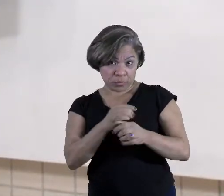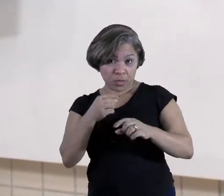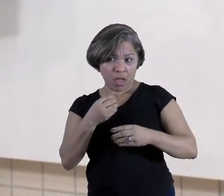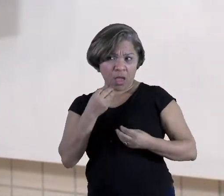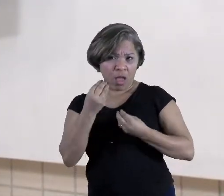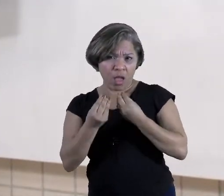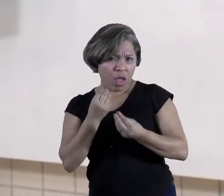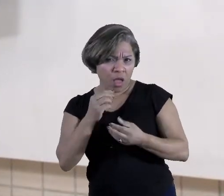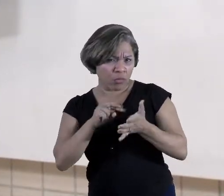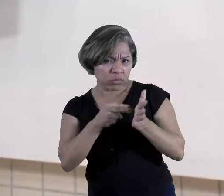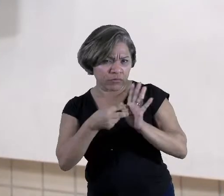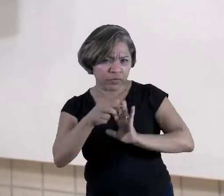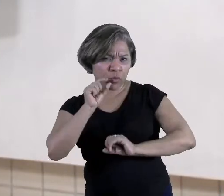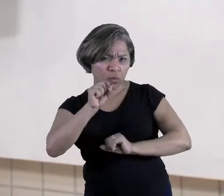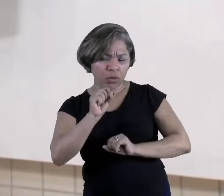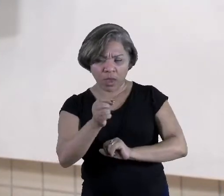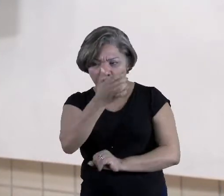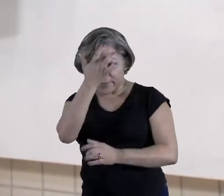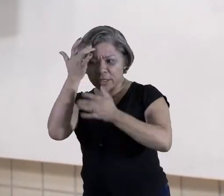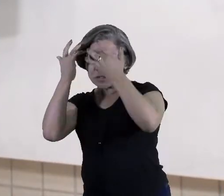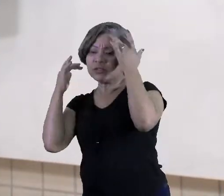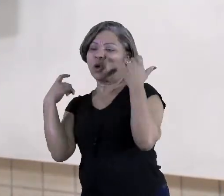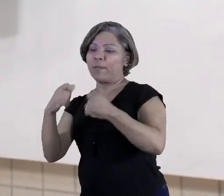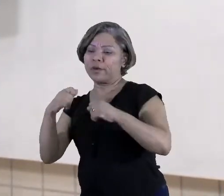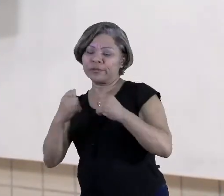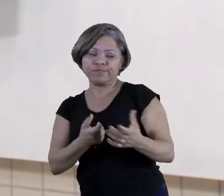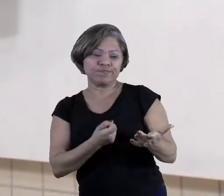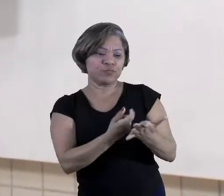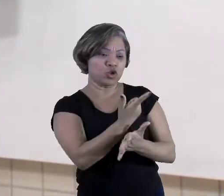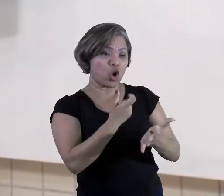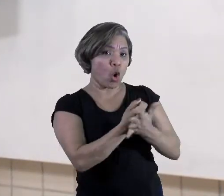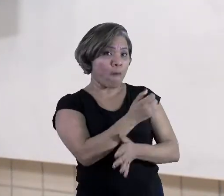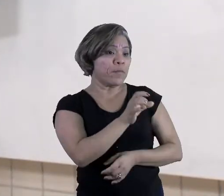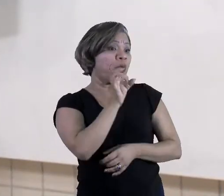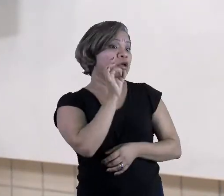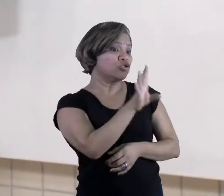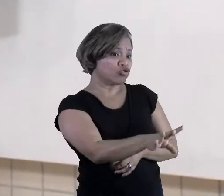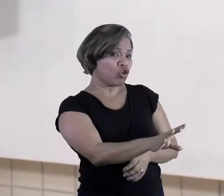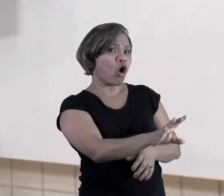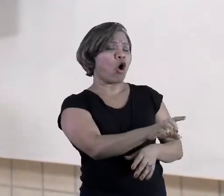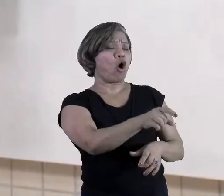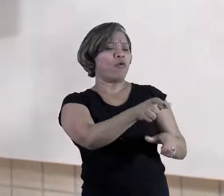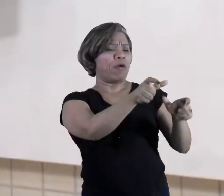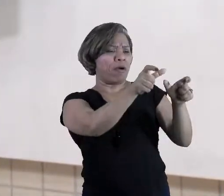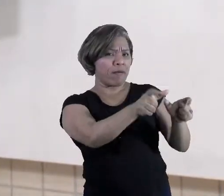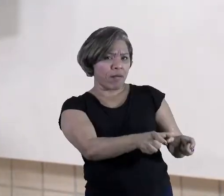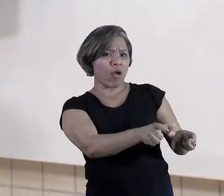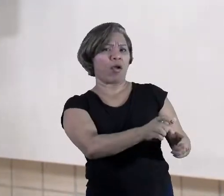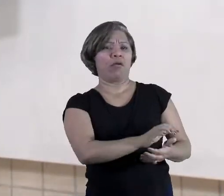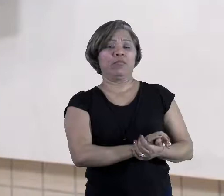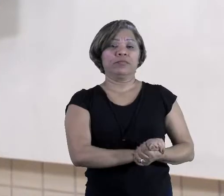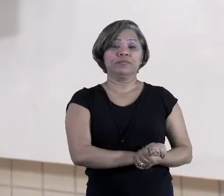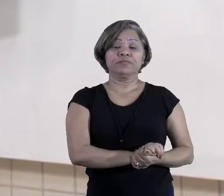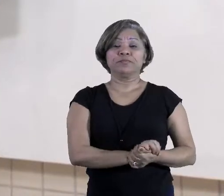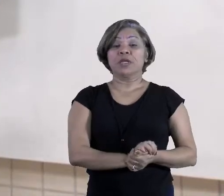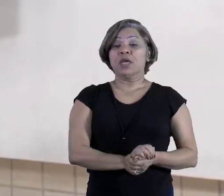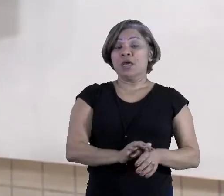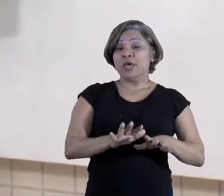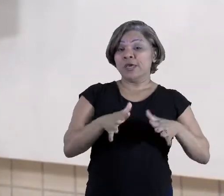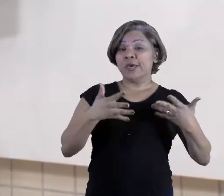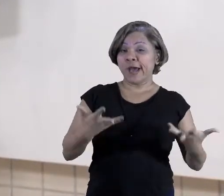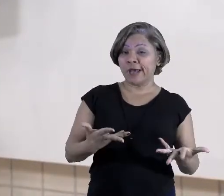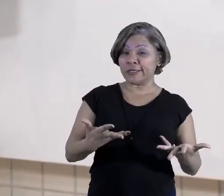exclusivamente daquela companhia. E esses produtos tinham preços altíssimos. Então, isso vai gerar uma crise